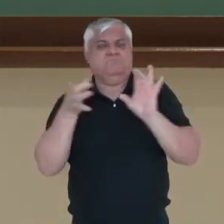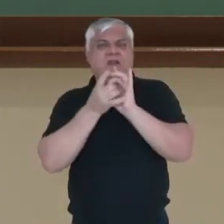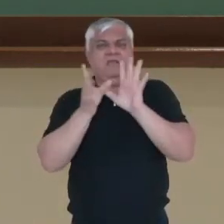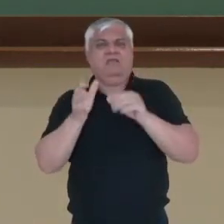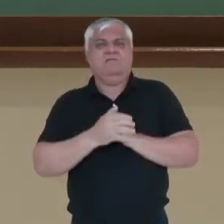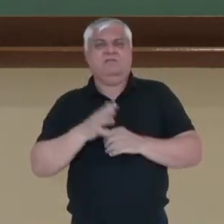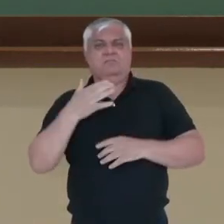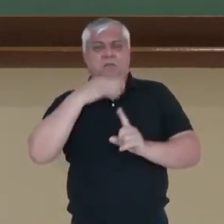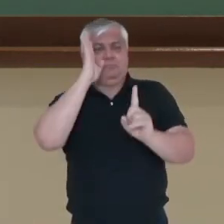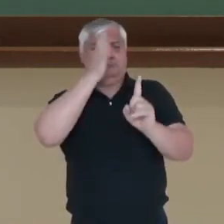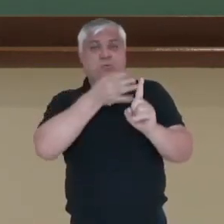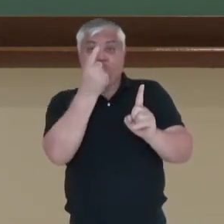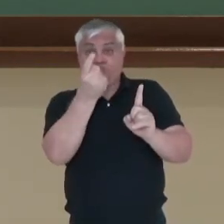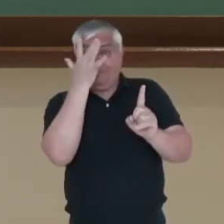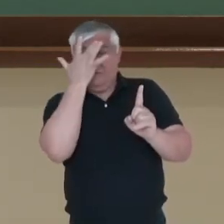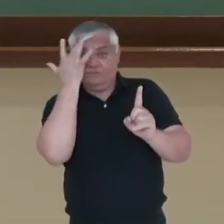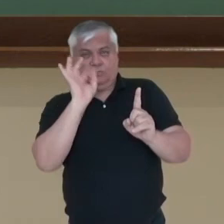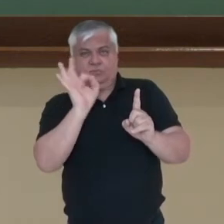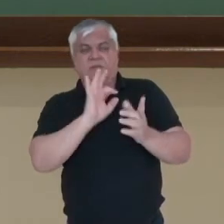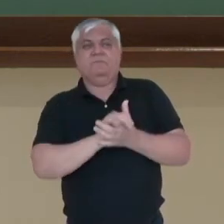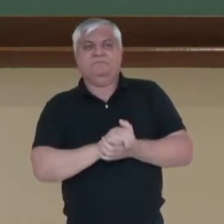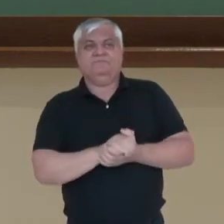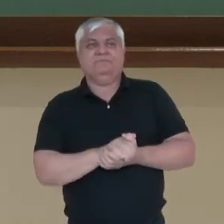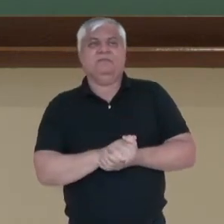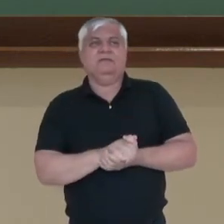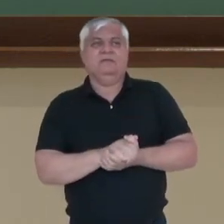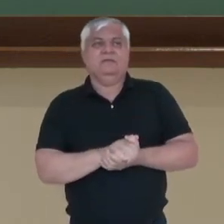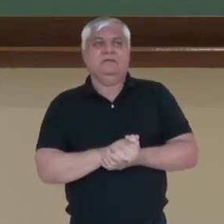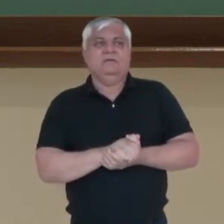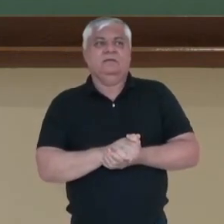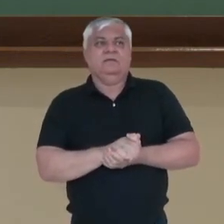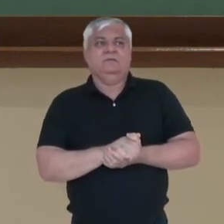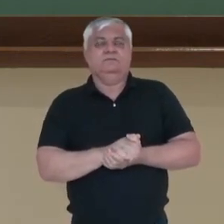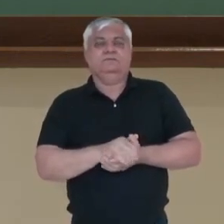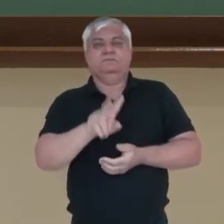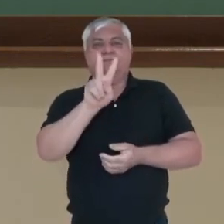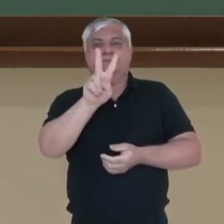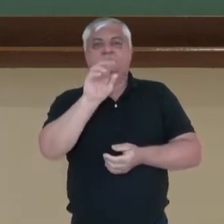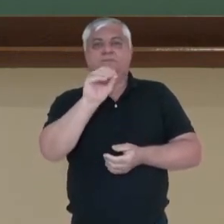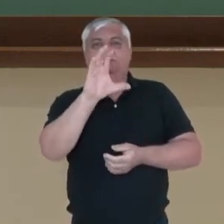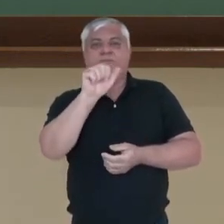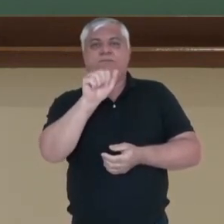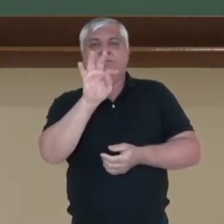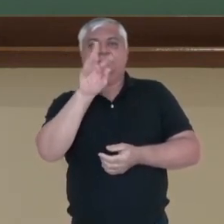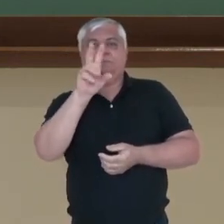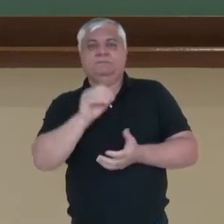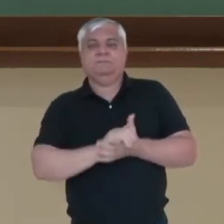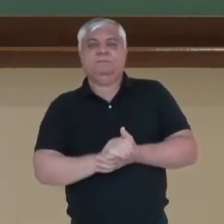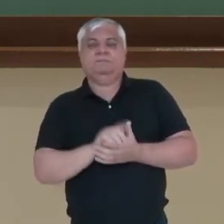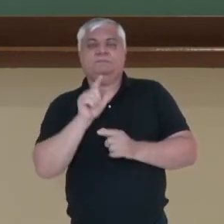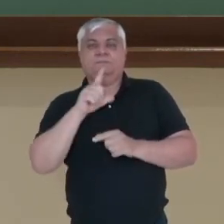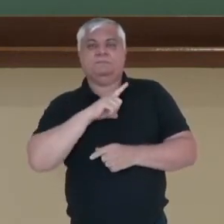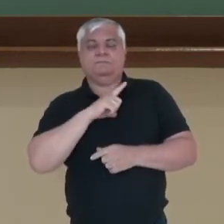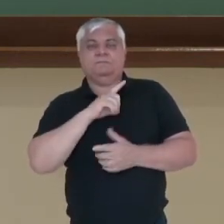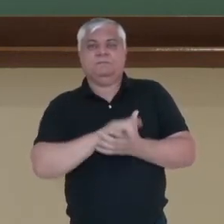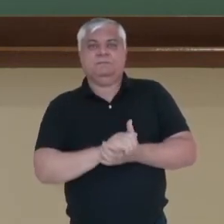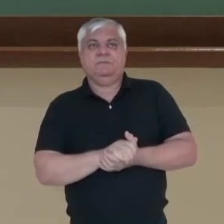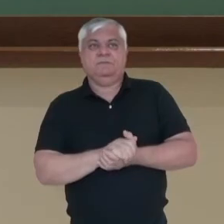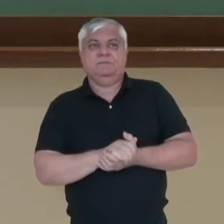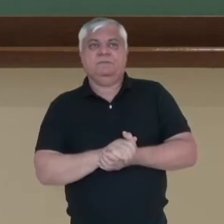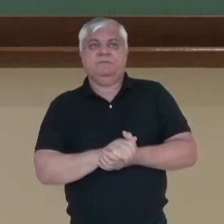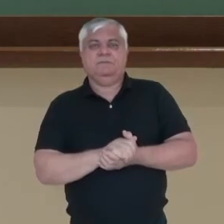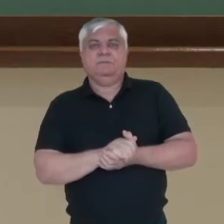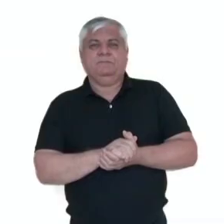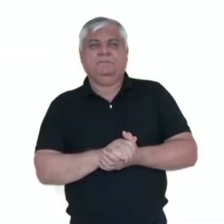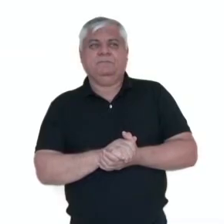por exemplo, ó, vamos retomar o slide com o início da carta. Então, nós temos aqui, ó, em